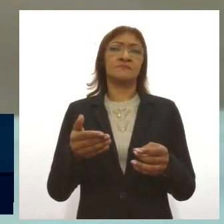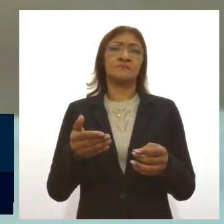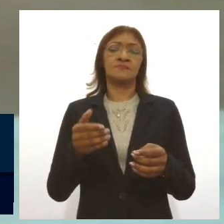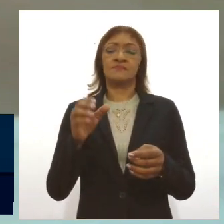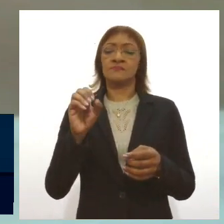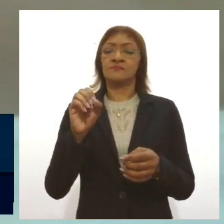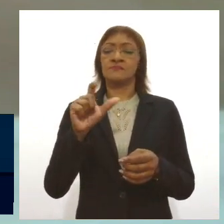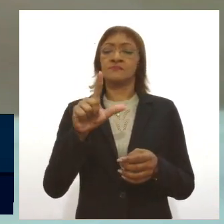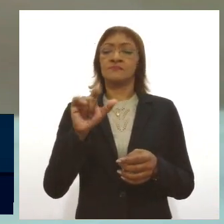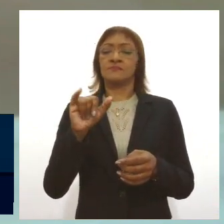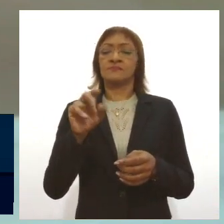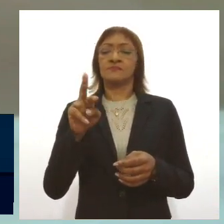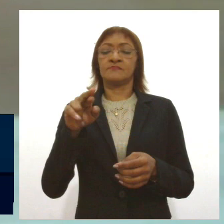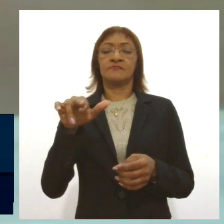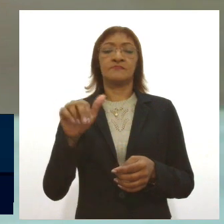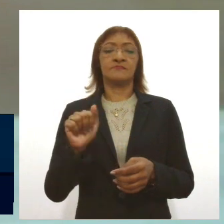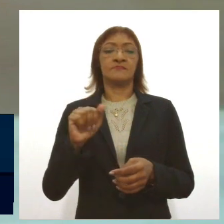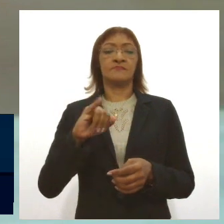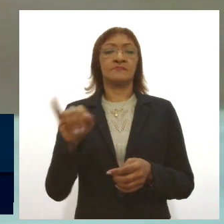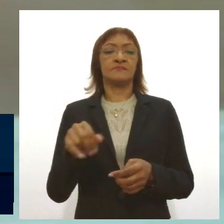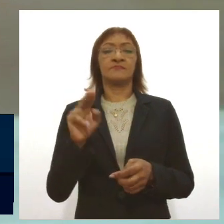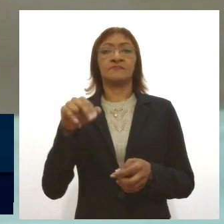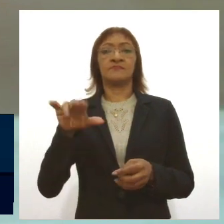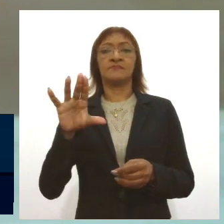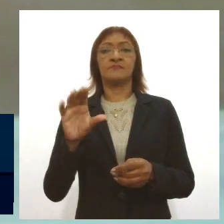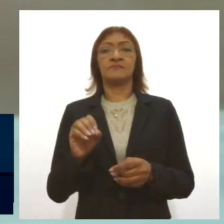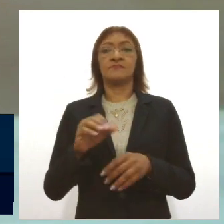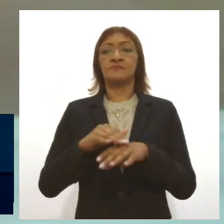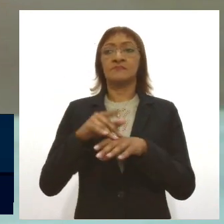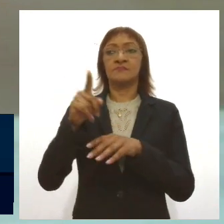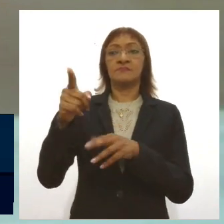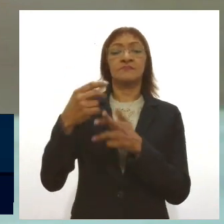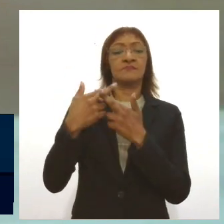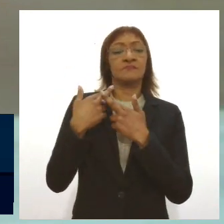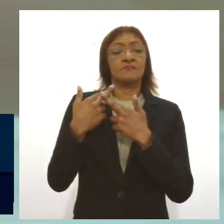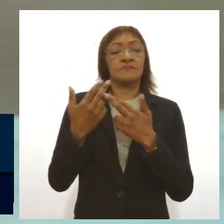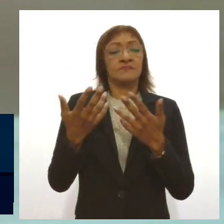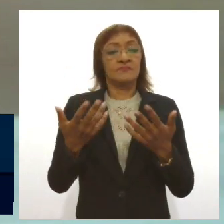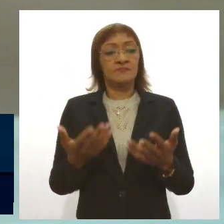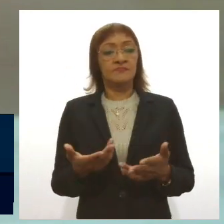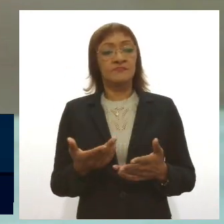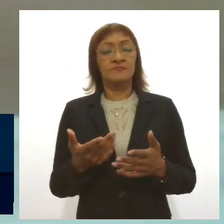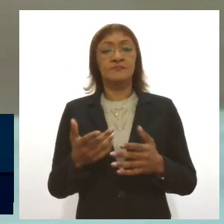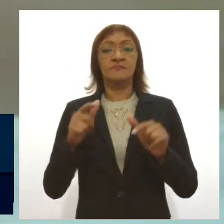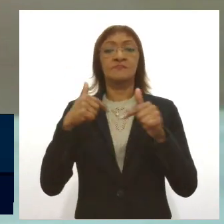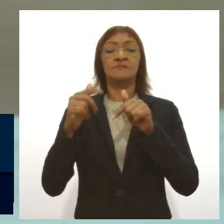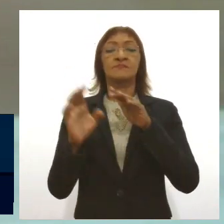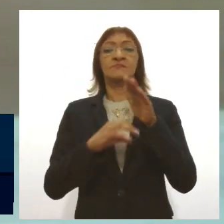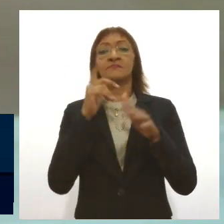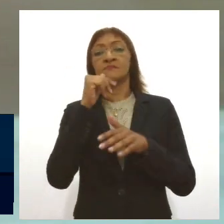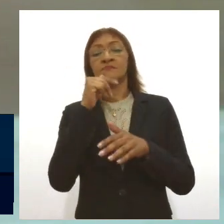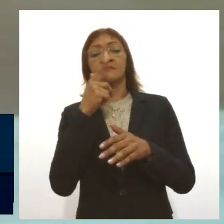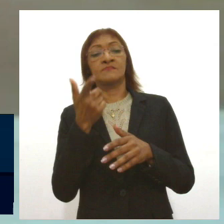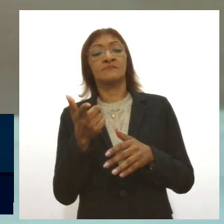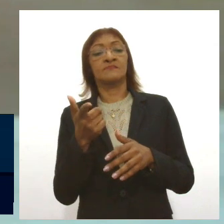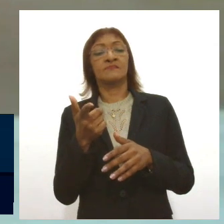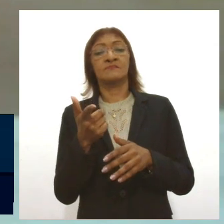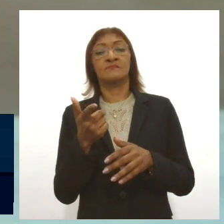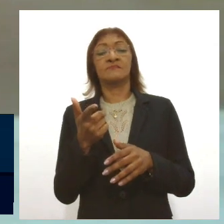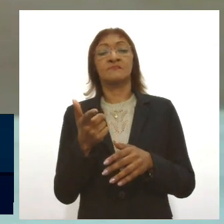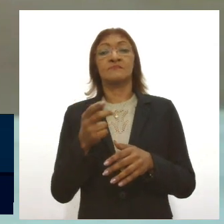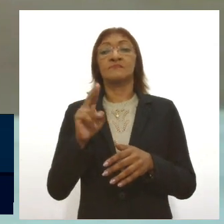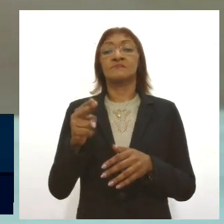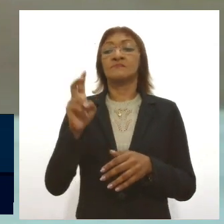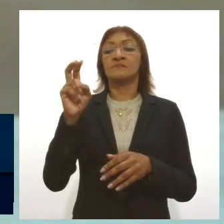foi aprovado o nome para conselheiro da Grese, manifestando sobre um dos trabalhos que a DESO quer fazer, que é inclusive a perda de água, ou seja,